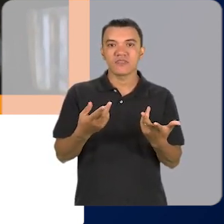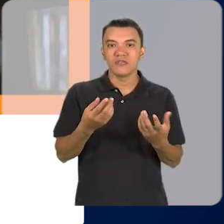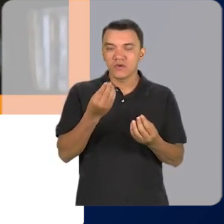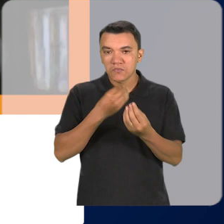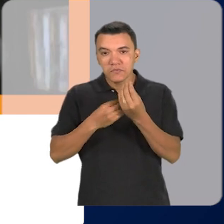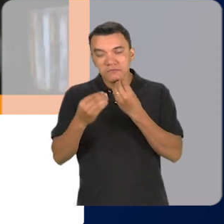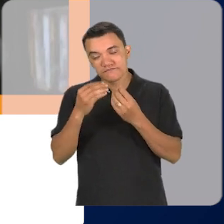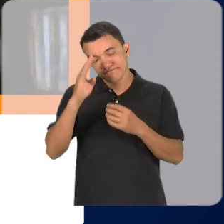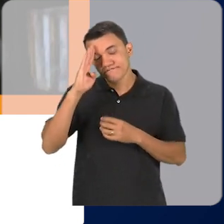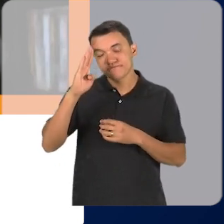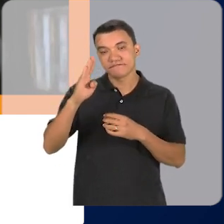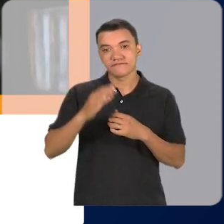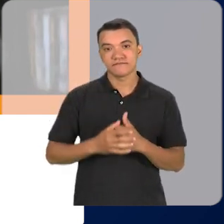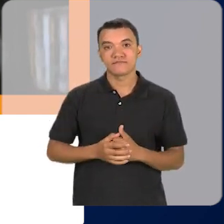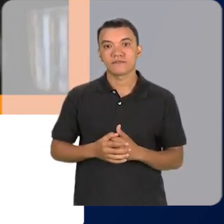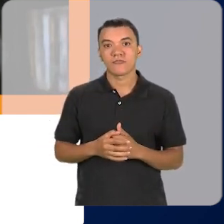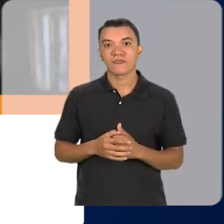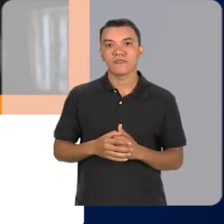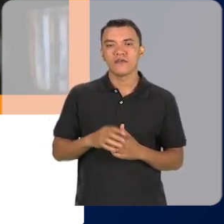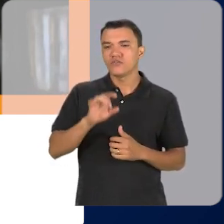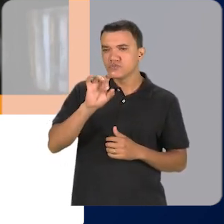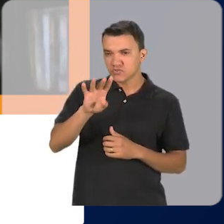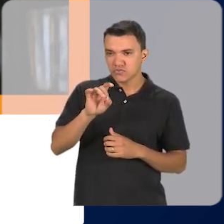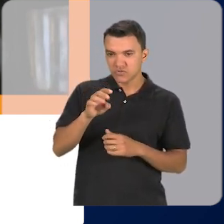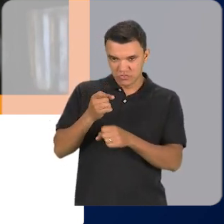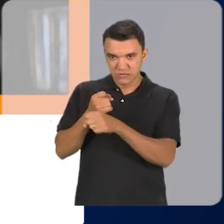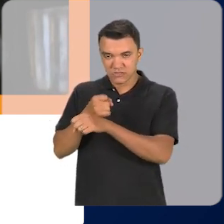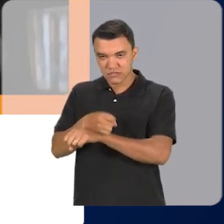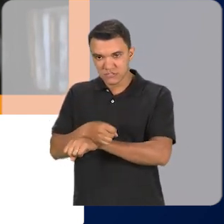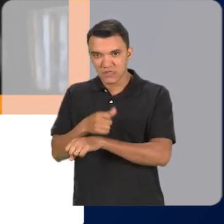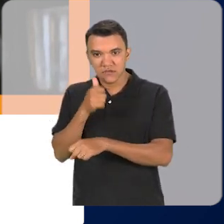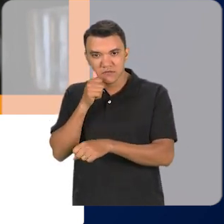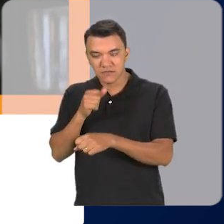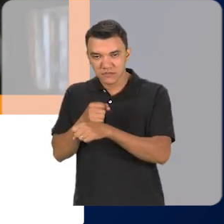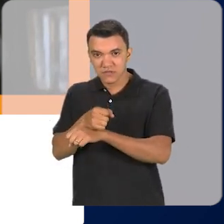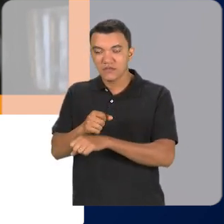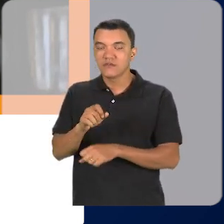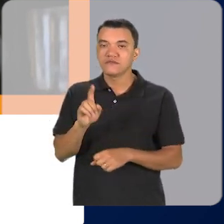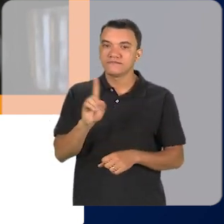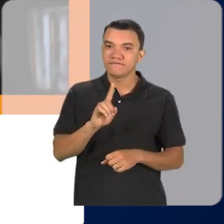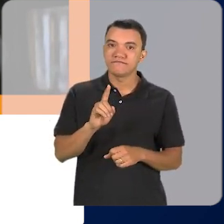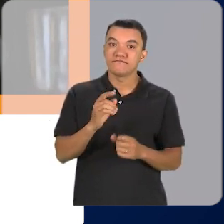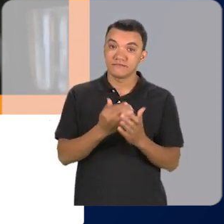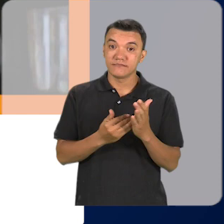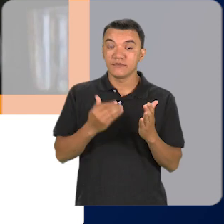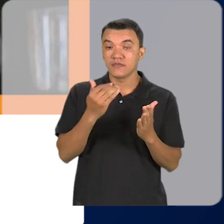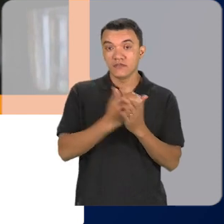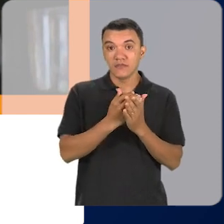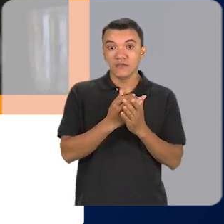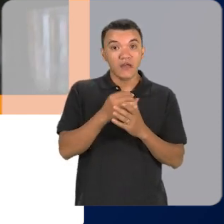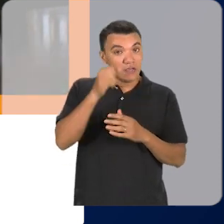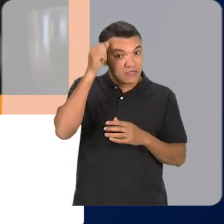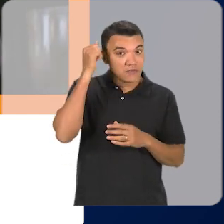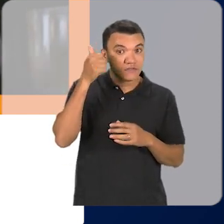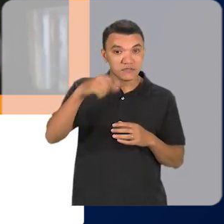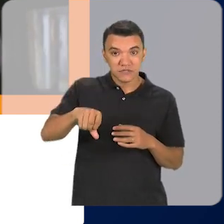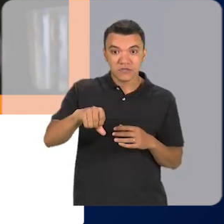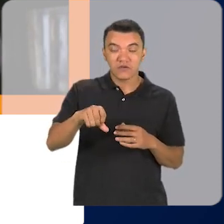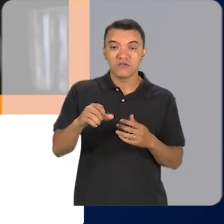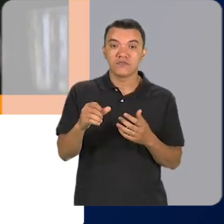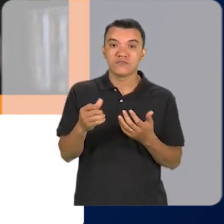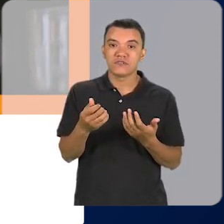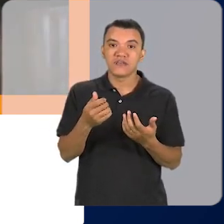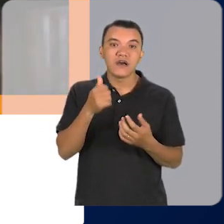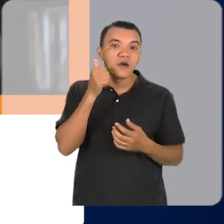alimentos, principalmente. Mas não eram só as escravas, né, nós também tínhamos no século XIX as mulheres já forras,